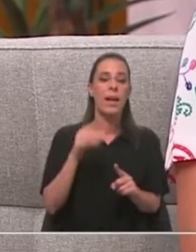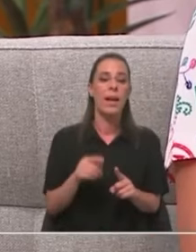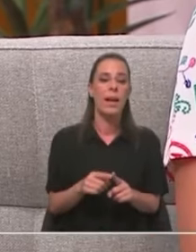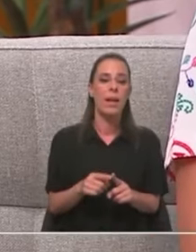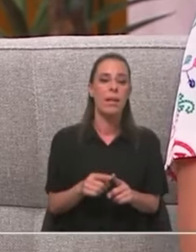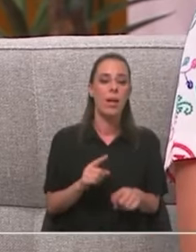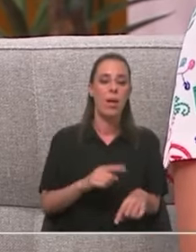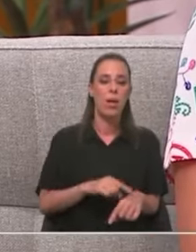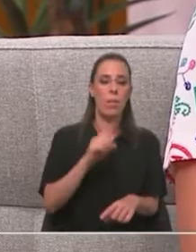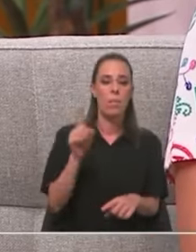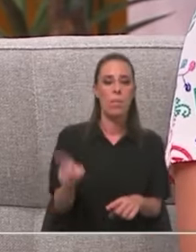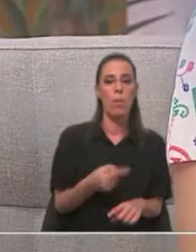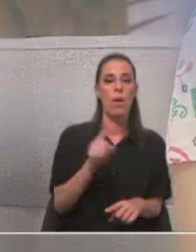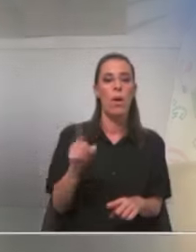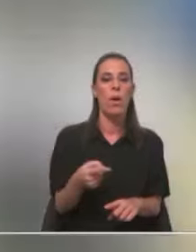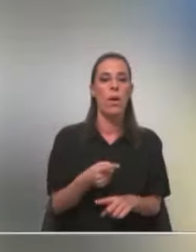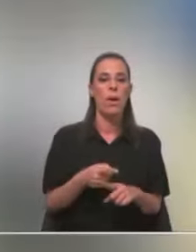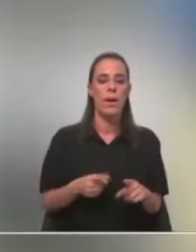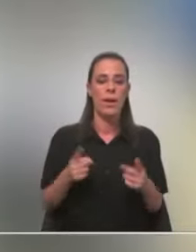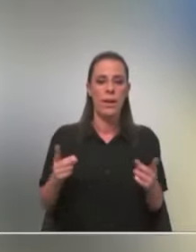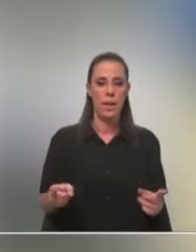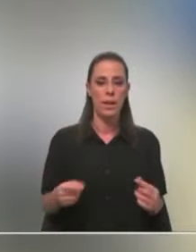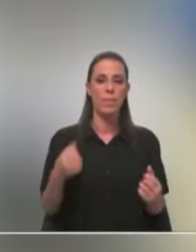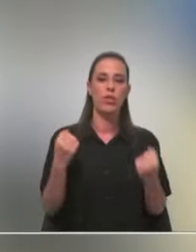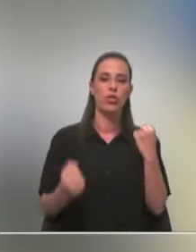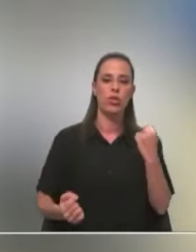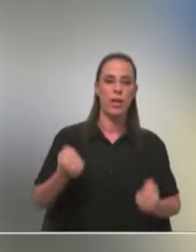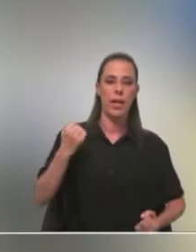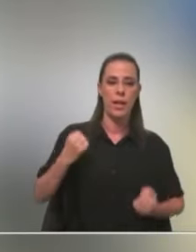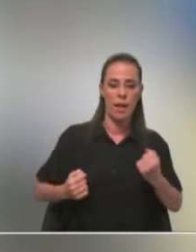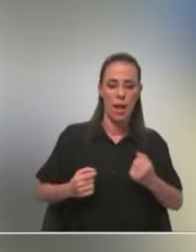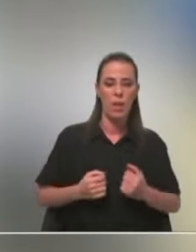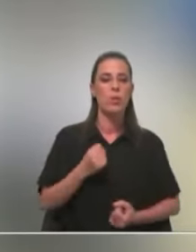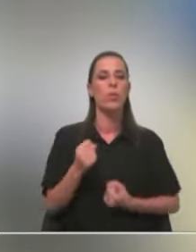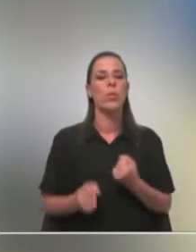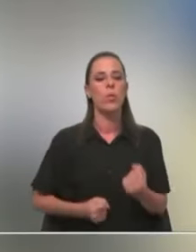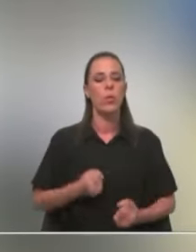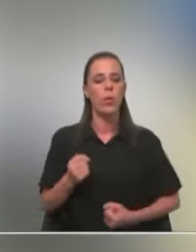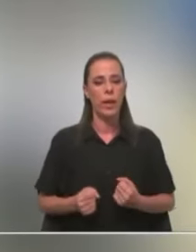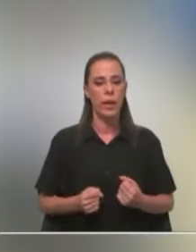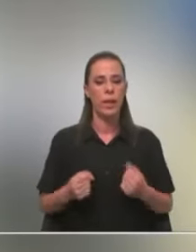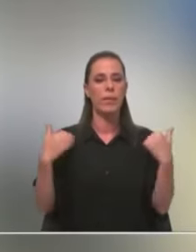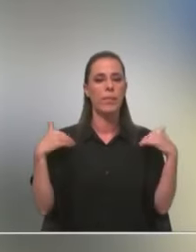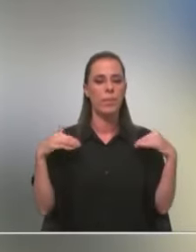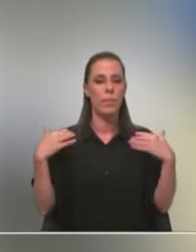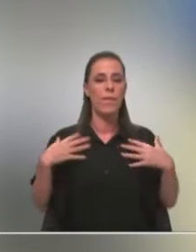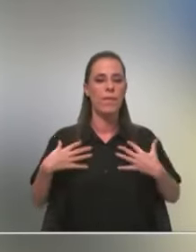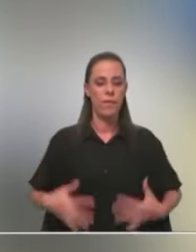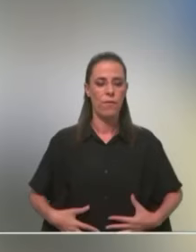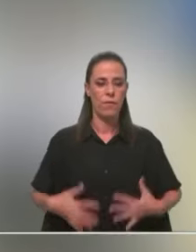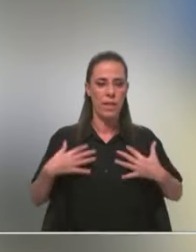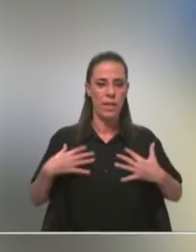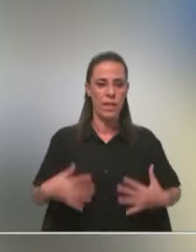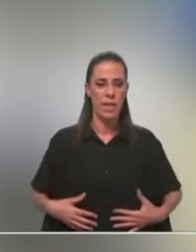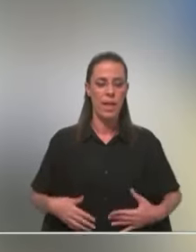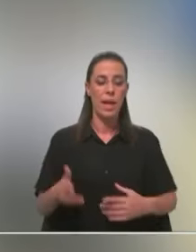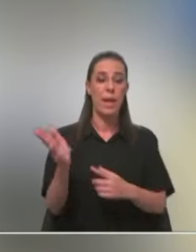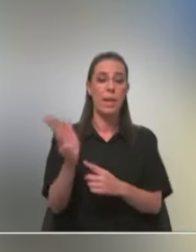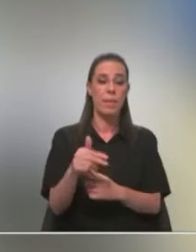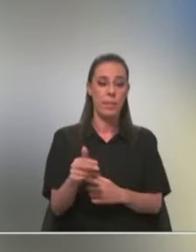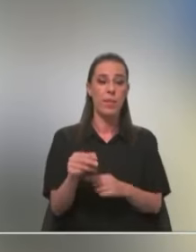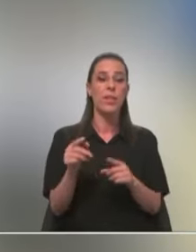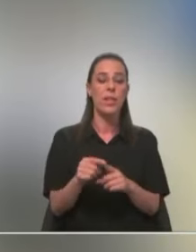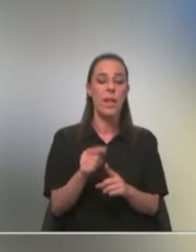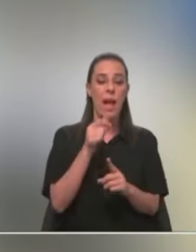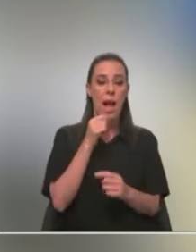costuma durar uma hora e meia, à base do ginásio, a corrida, preparação física, preparação física, treino de piscina, correr